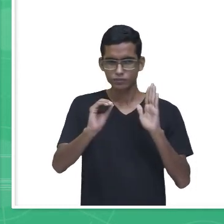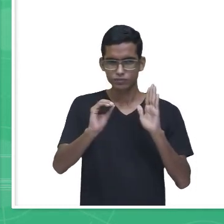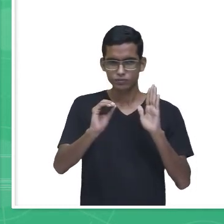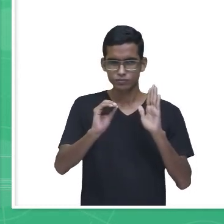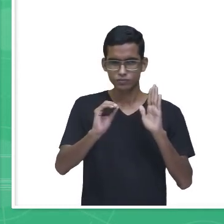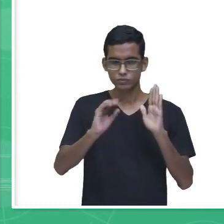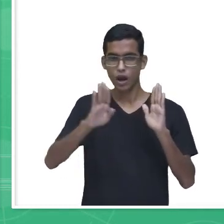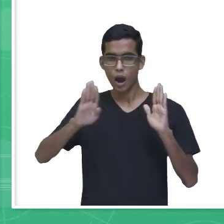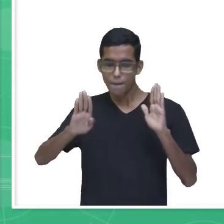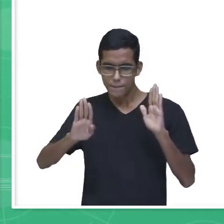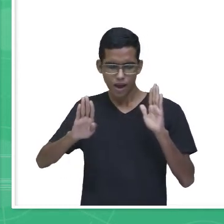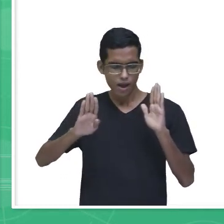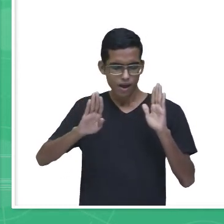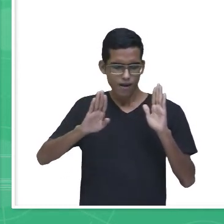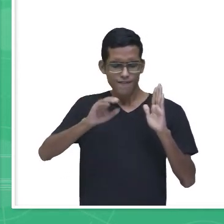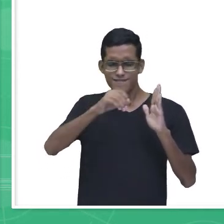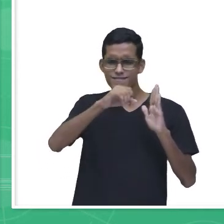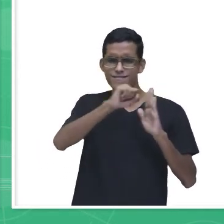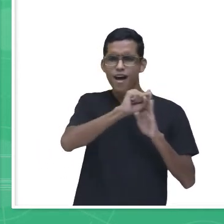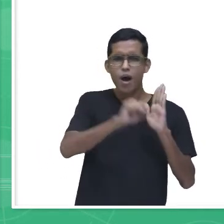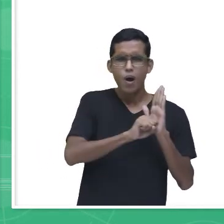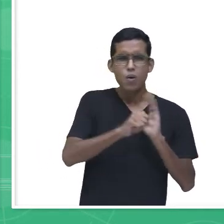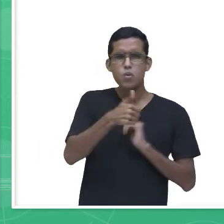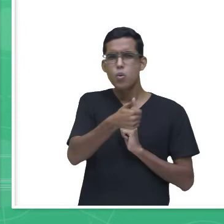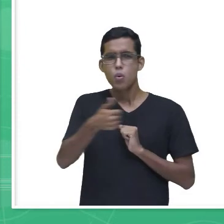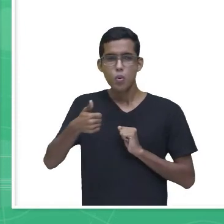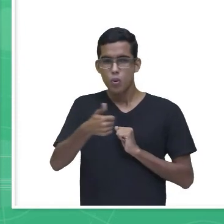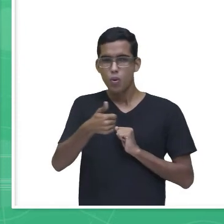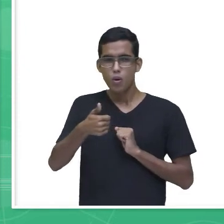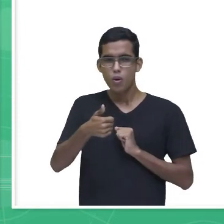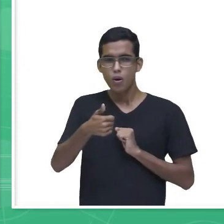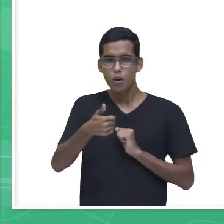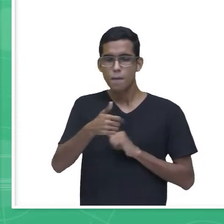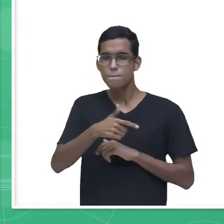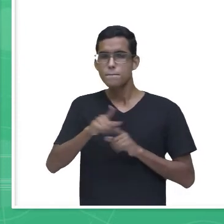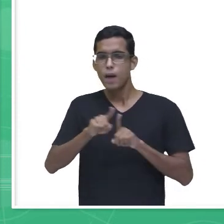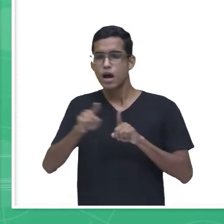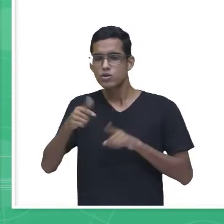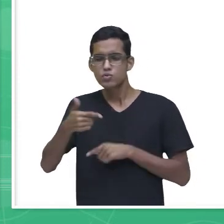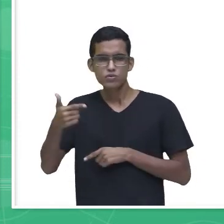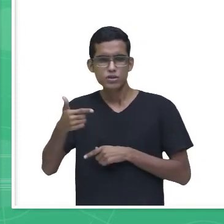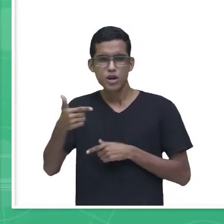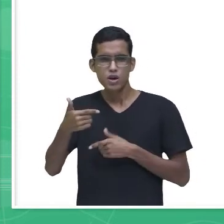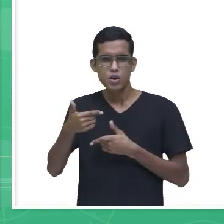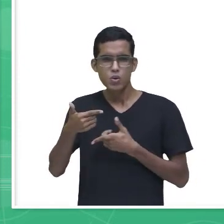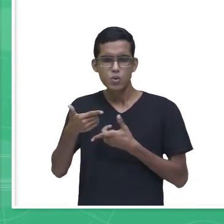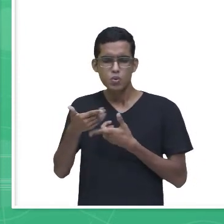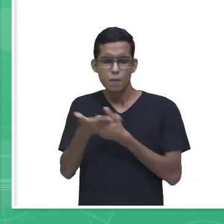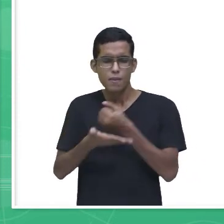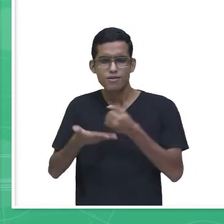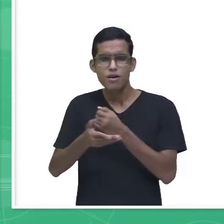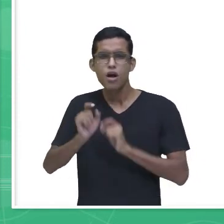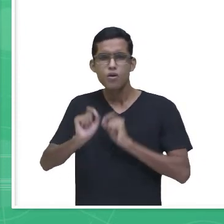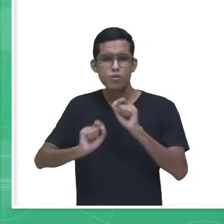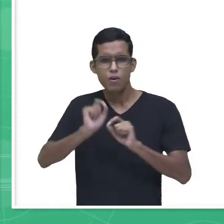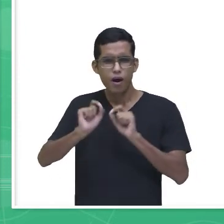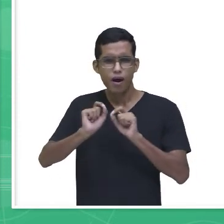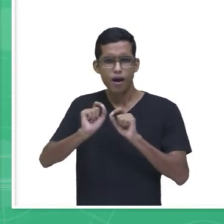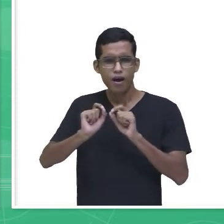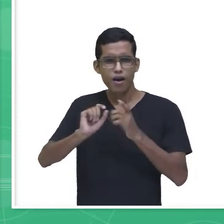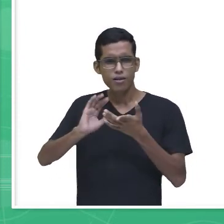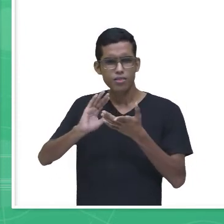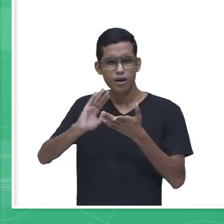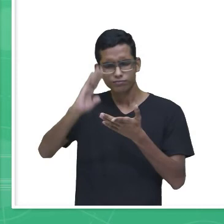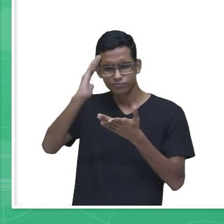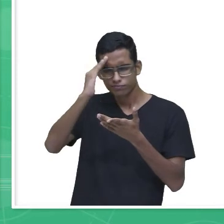XI. Só que na letra A tem uma coisa aqui, o segundo está baseado na crença. Será que está baseado na crença? Então já pode